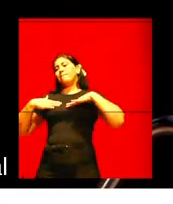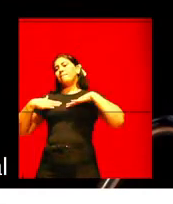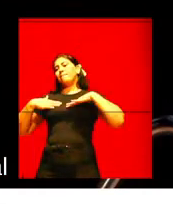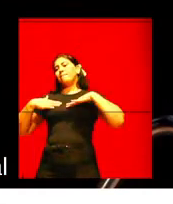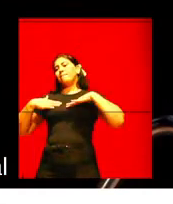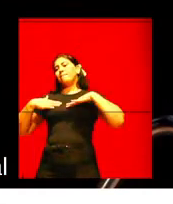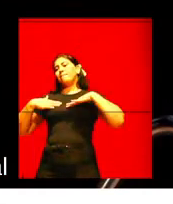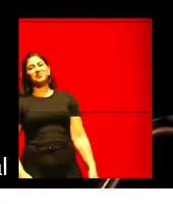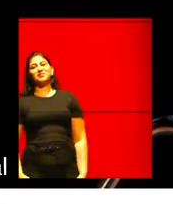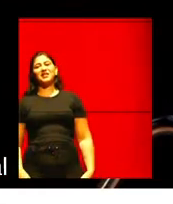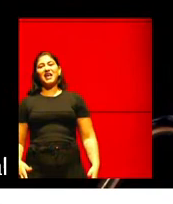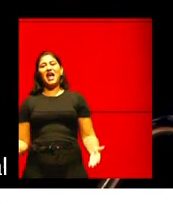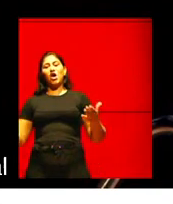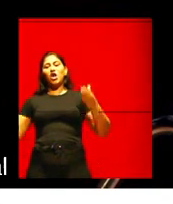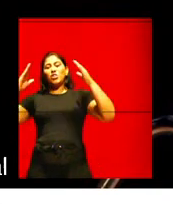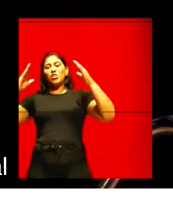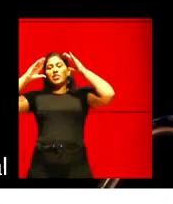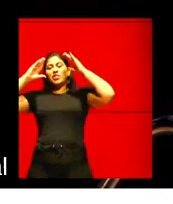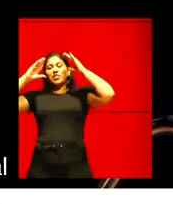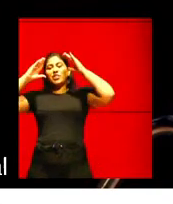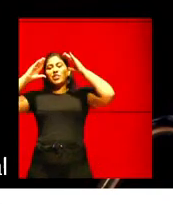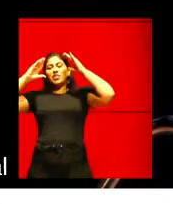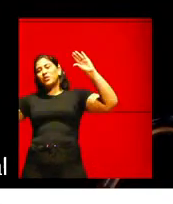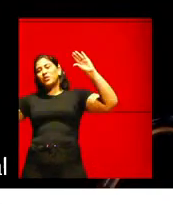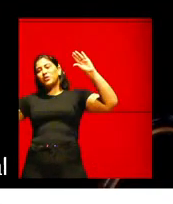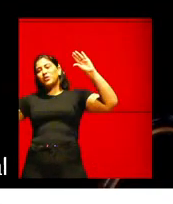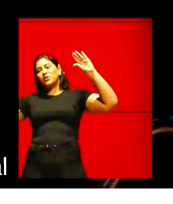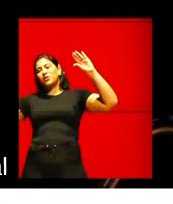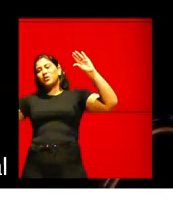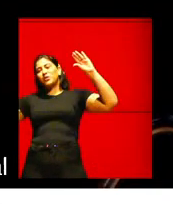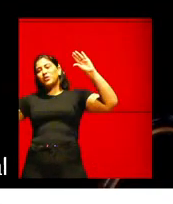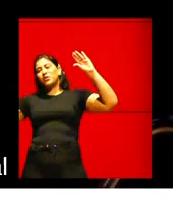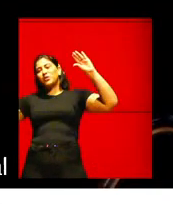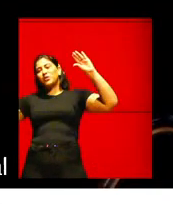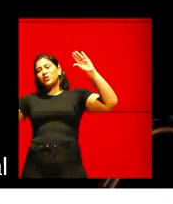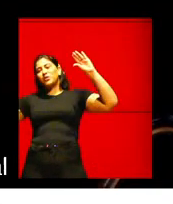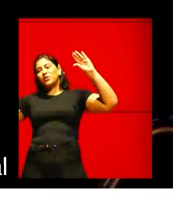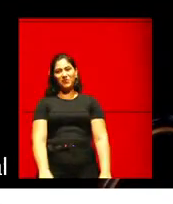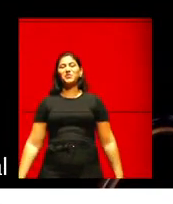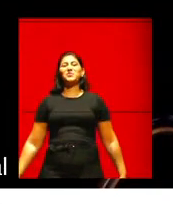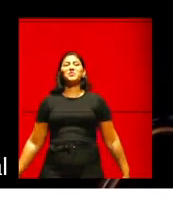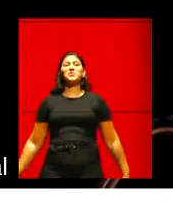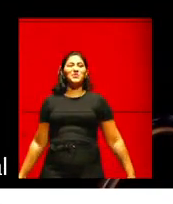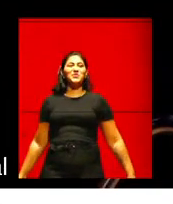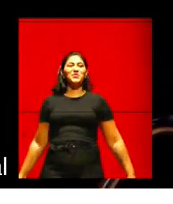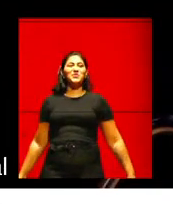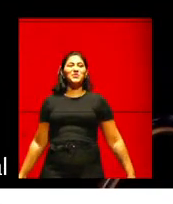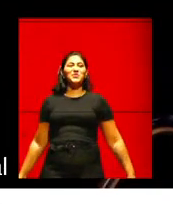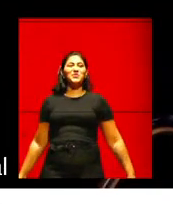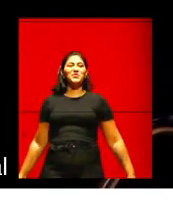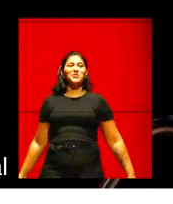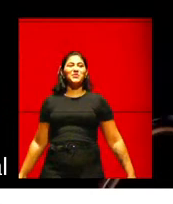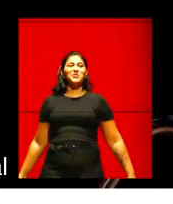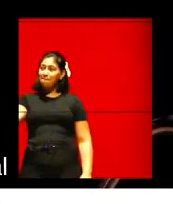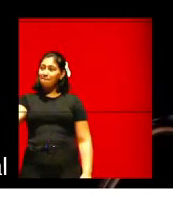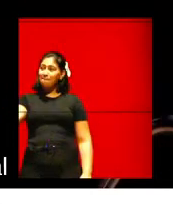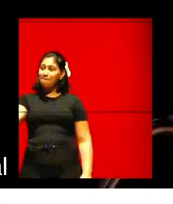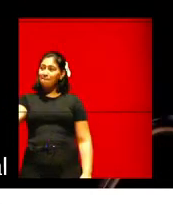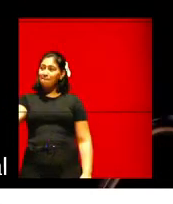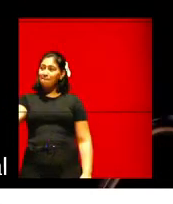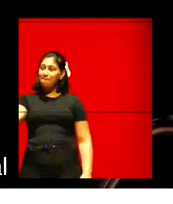Agora é relaxamento. Foi pra acordar o corpo, agora é relaxar pra aula. Solta o som, DJ.